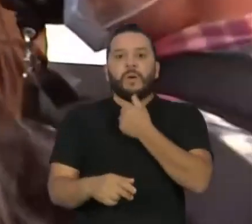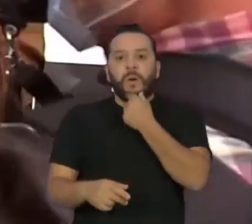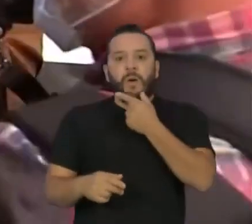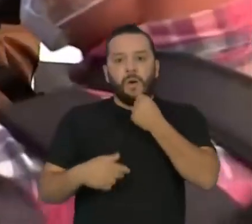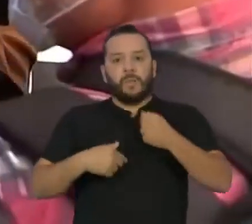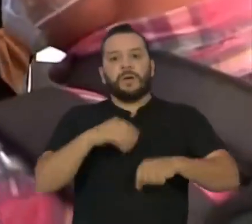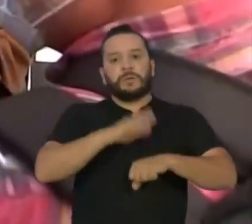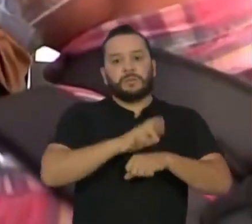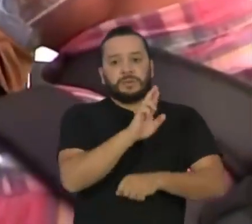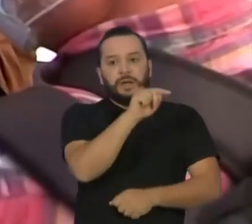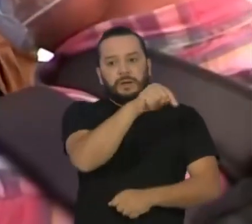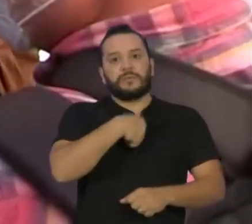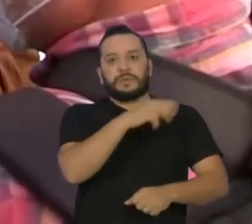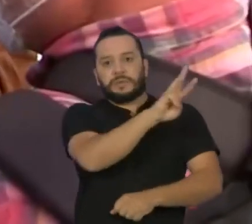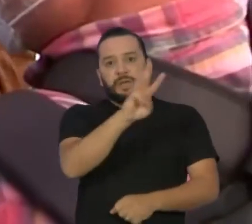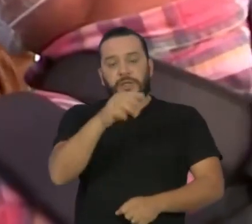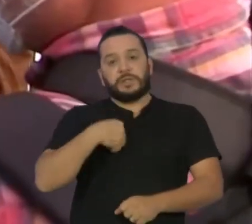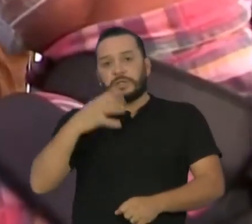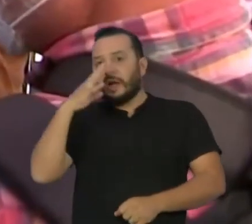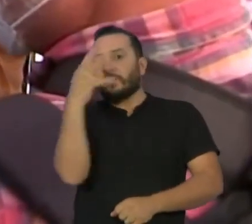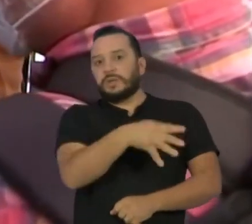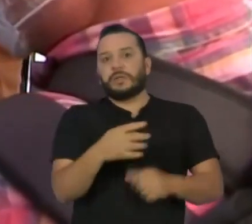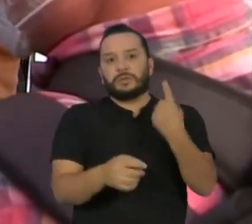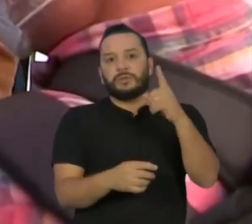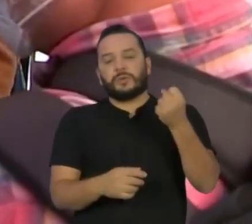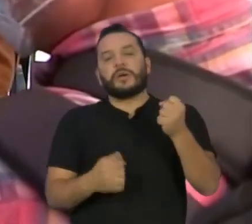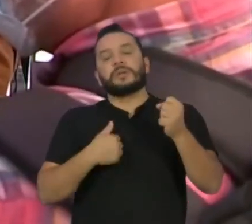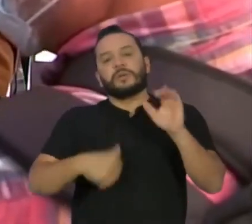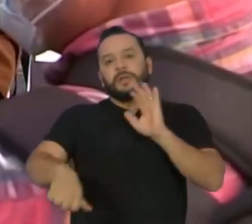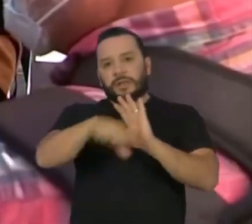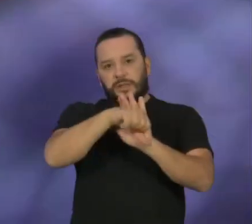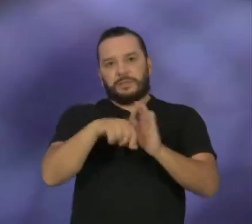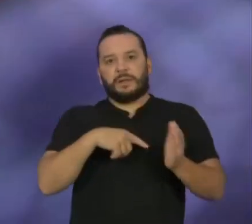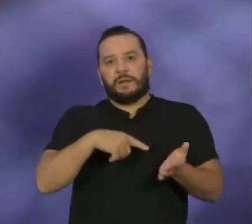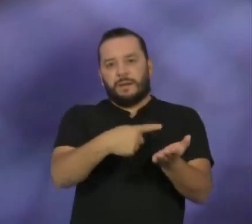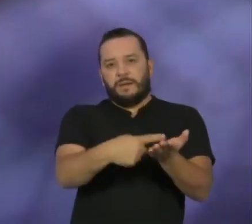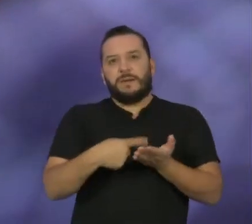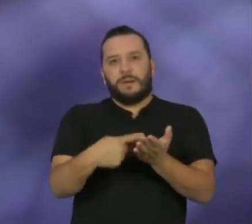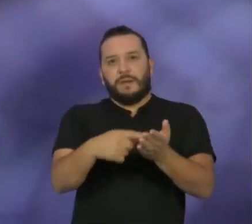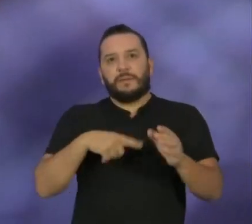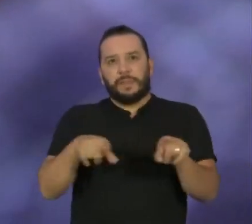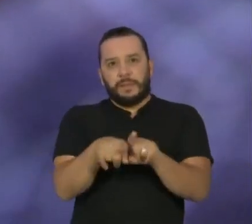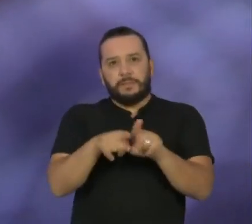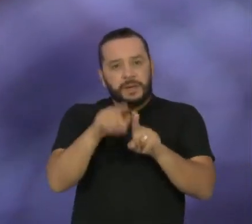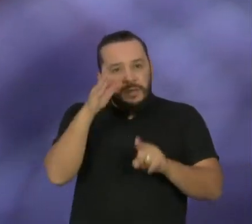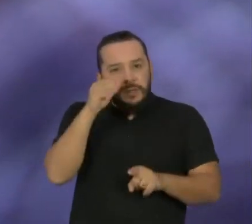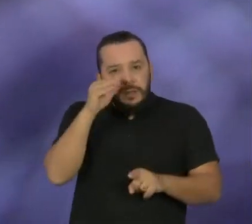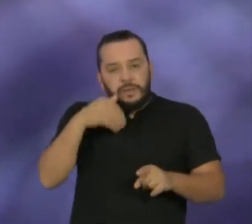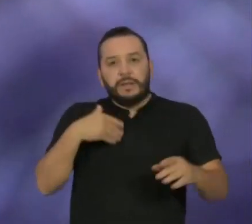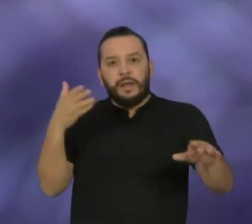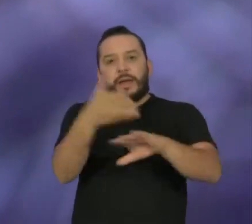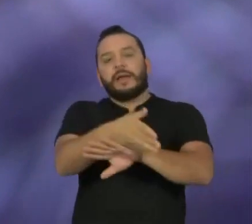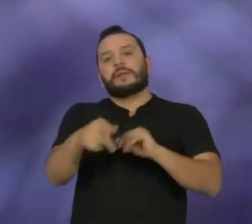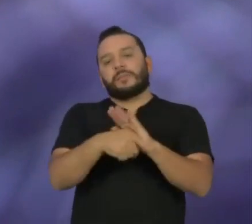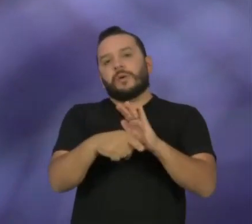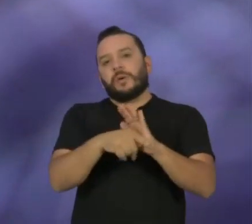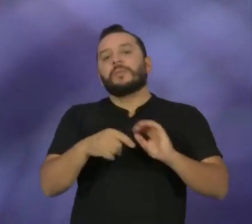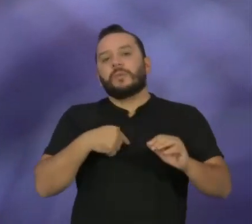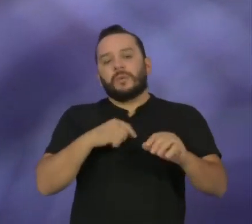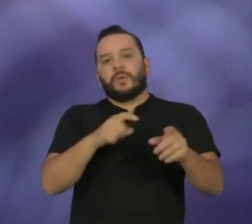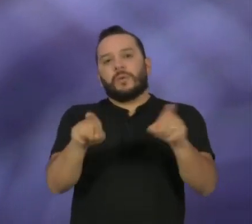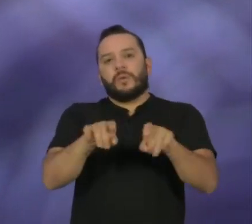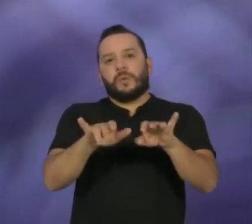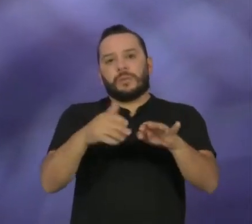pelas autoridades norte-americanas por 18 crimes, incluindo conspiração e espionagem, ao invadir computadores do governo.